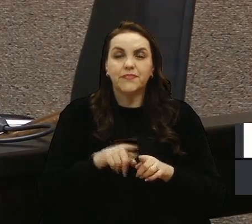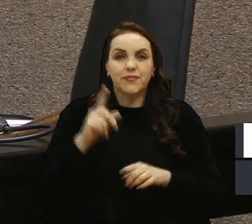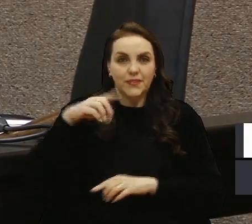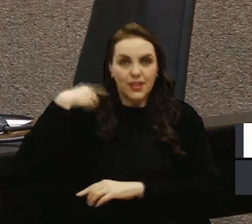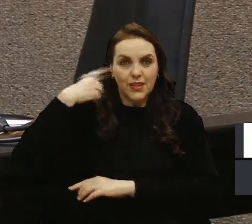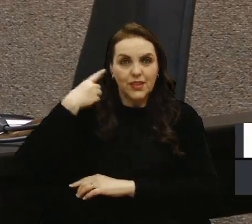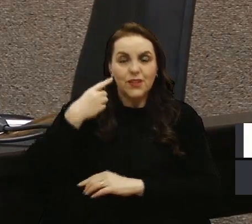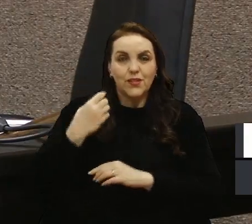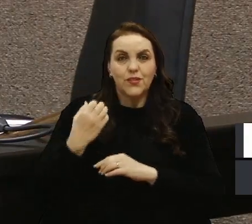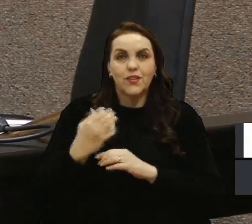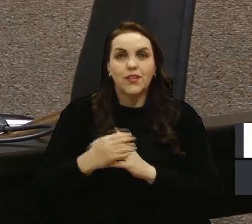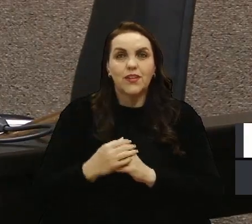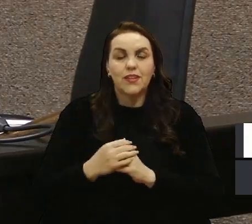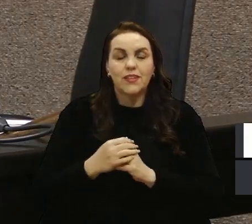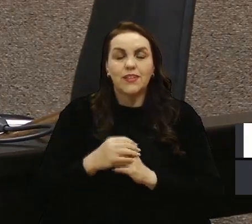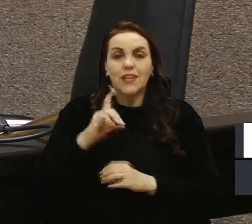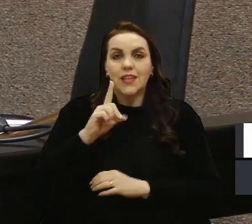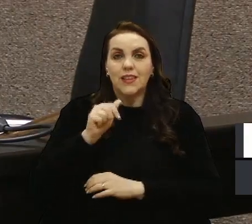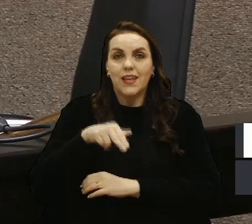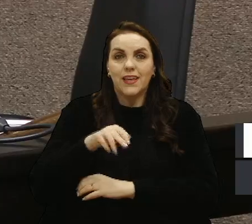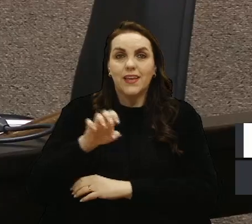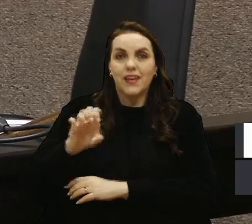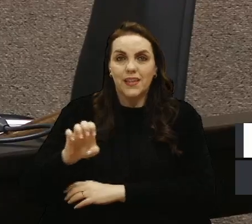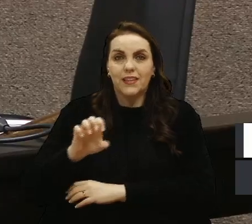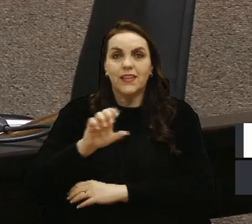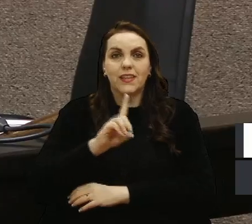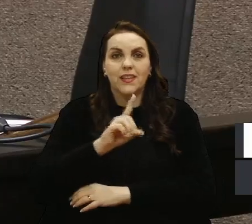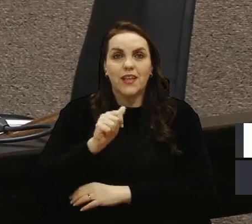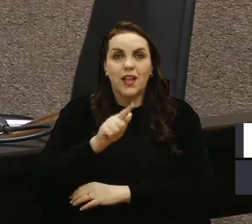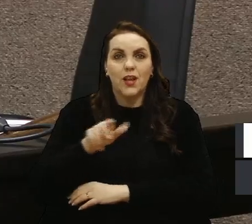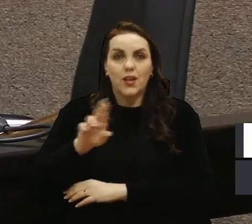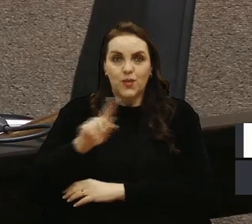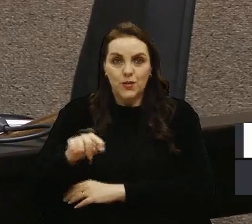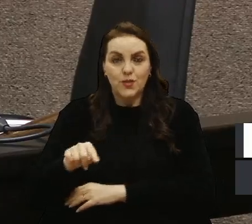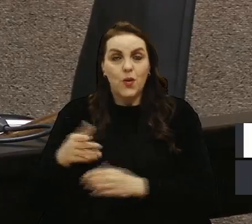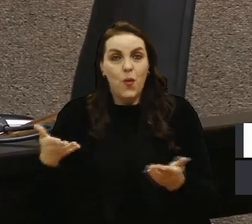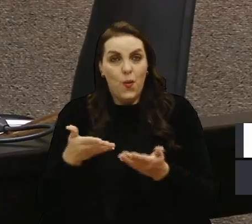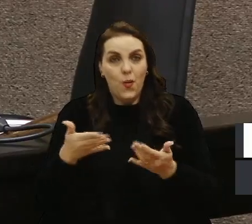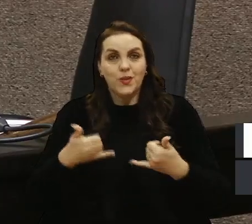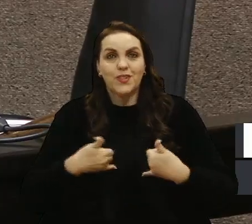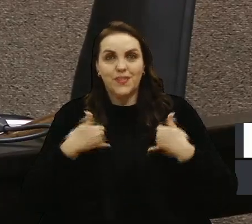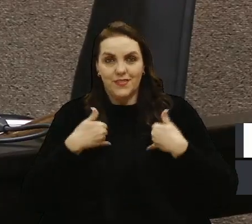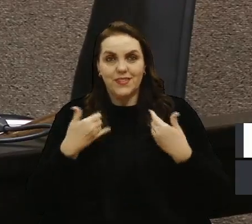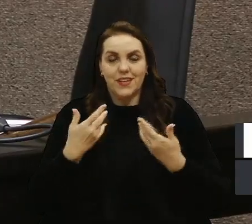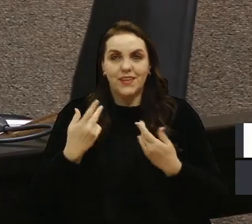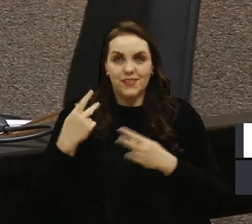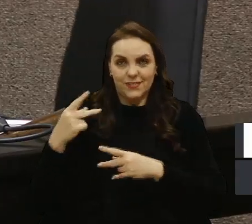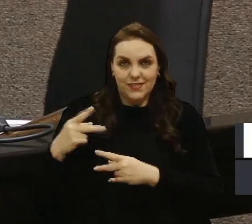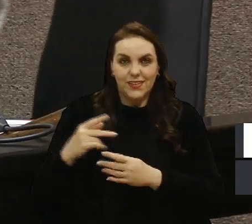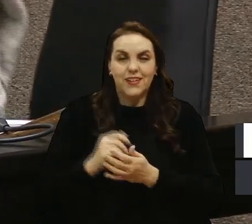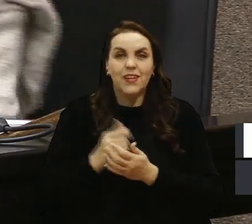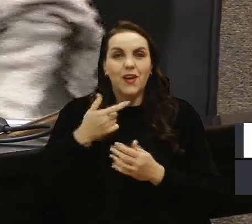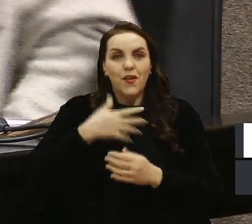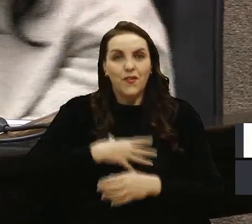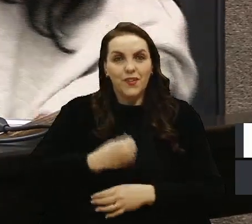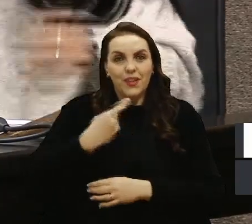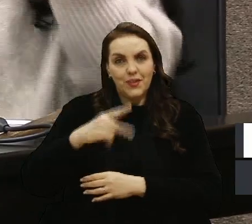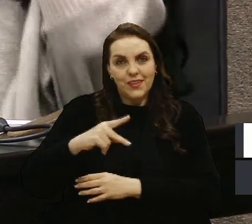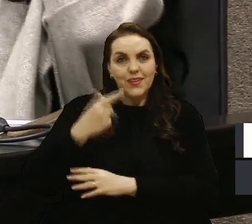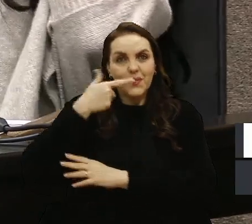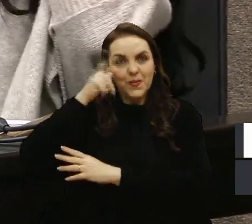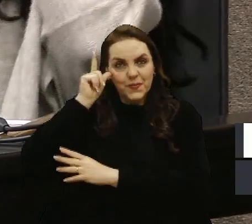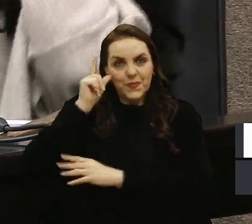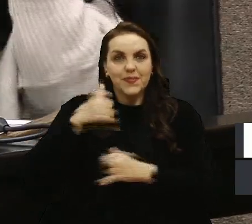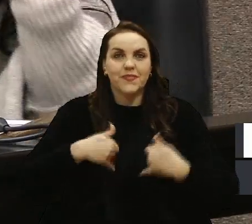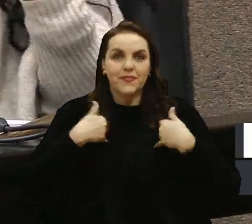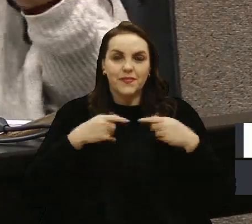advogada, doutora Daiane Fogaça da Luz, que está de aniversário hoje, O seu filho esteve ontem de aniversário e ela